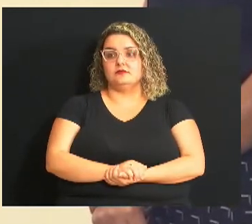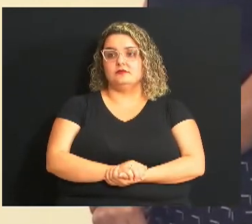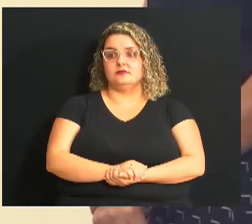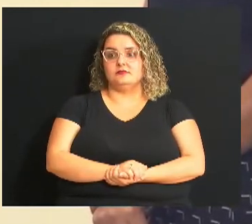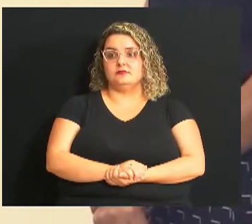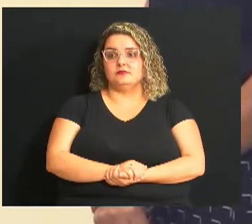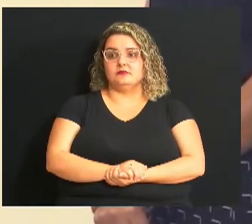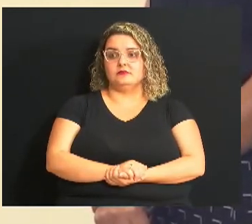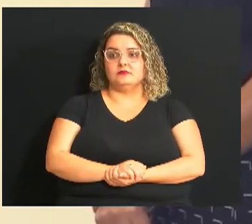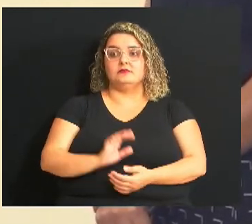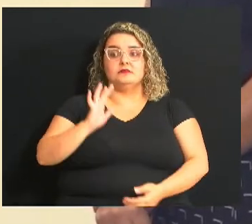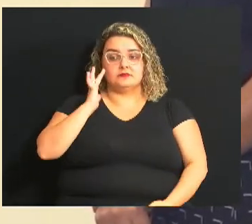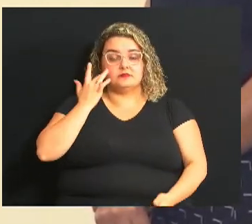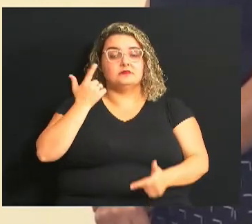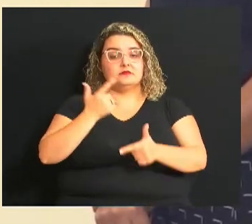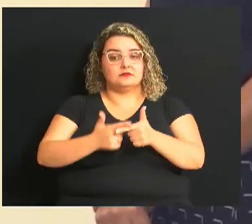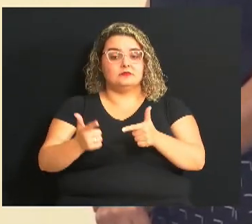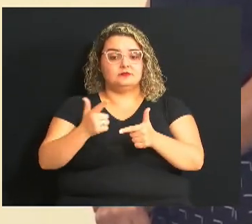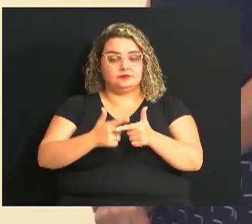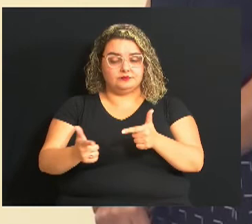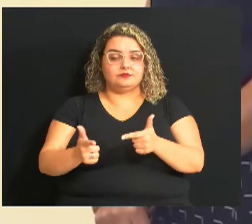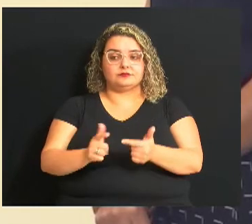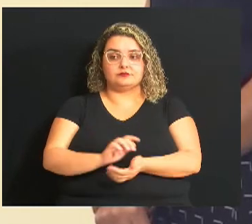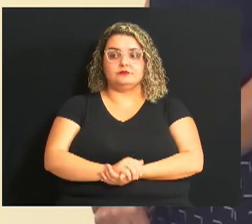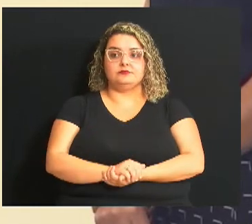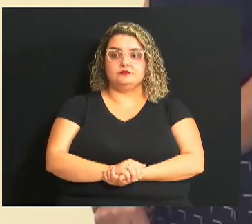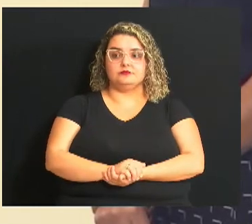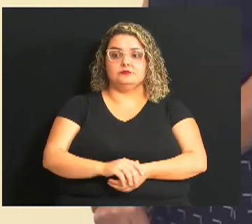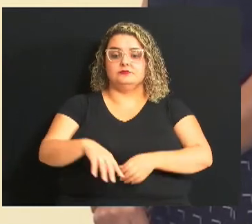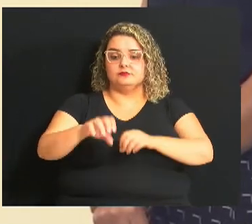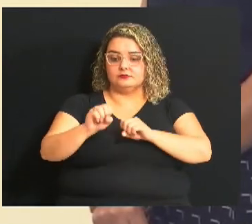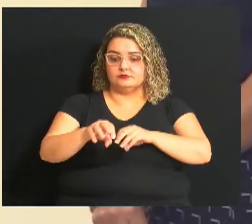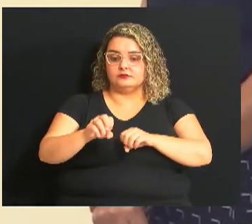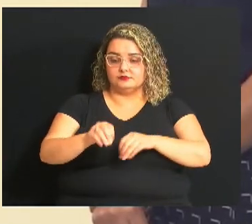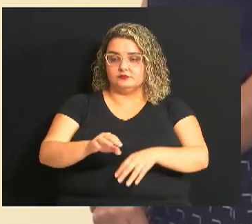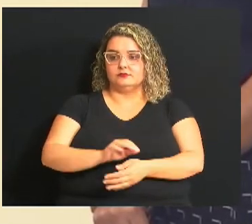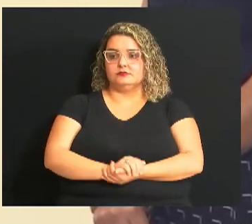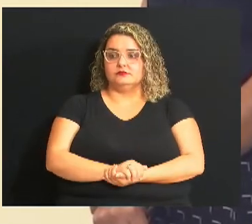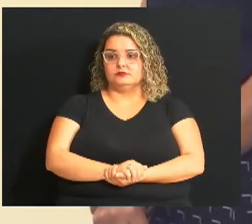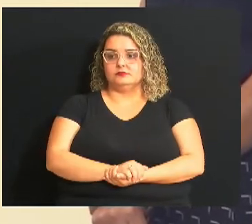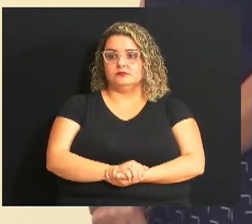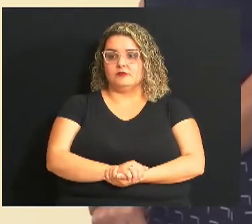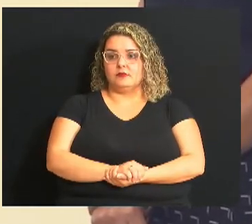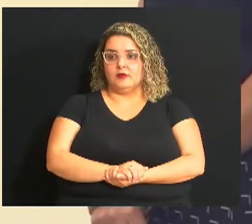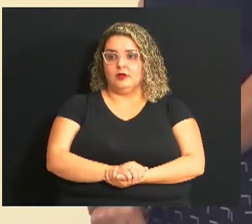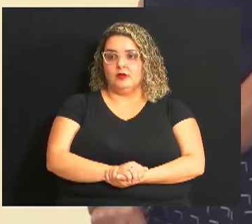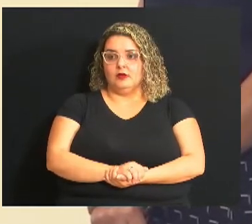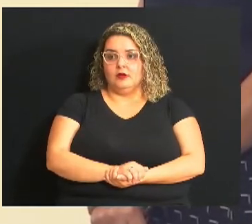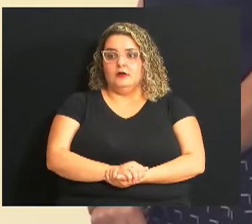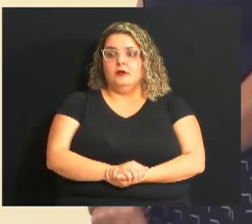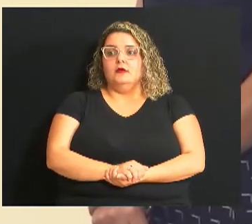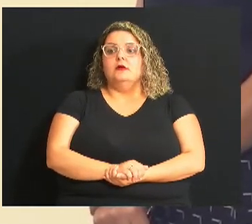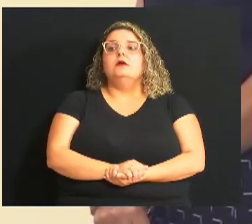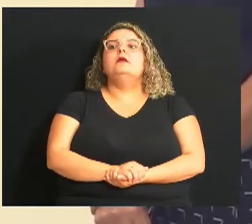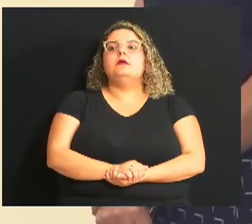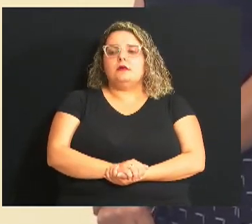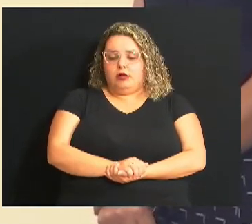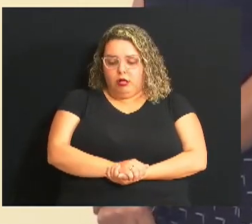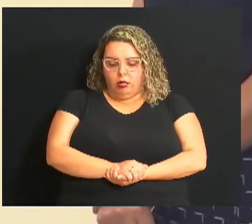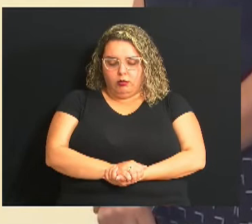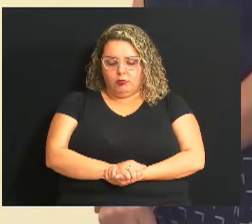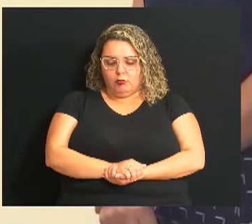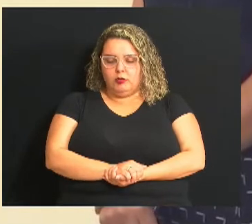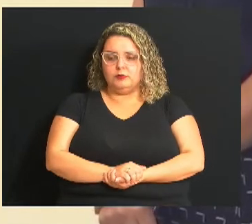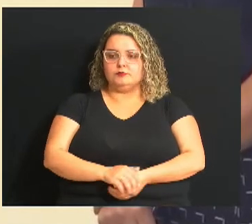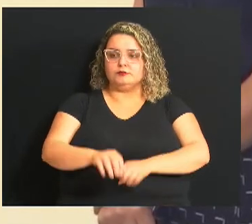achei que o grande problema da educação era, sobretudo da educação básica,